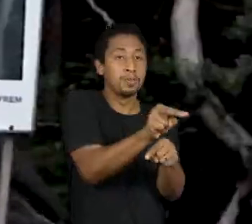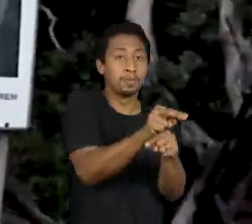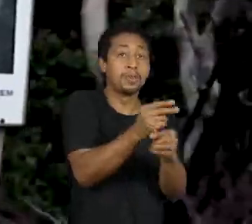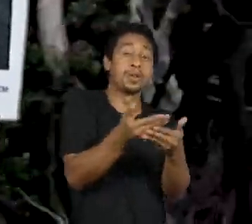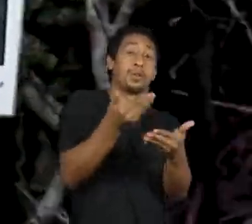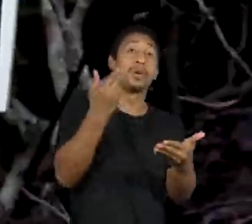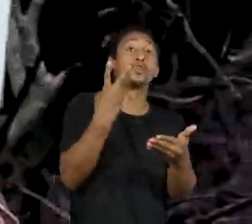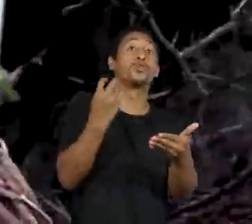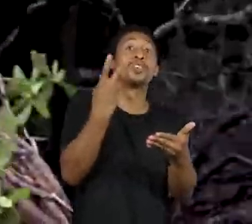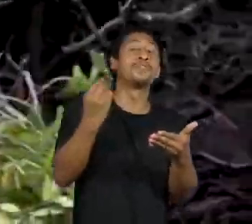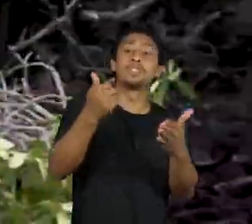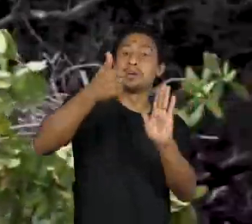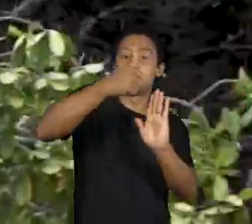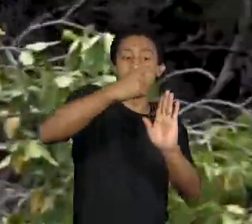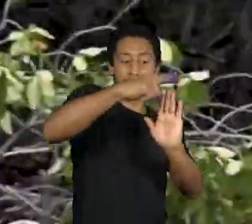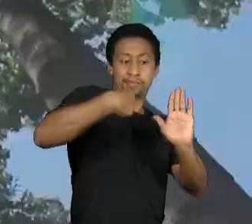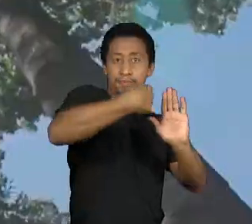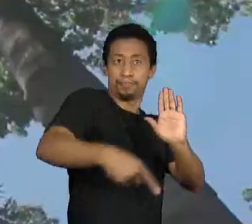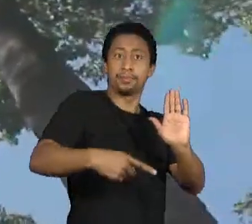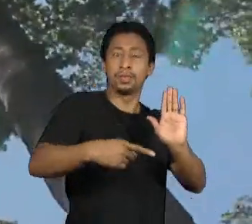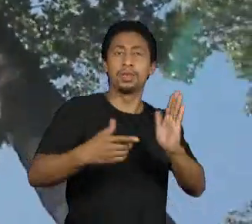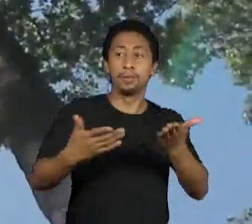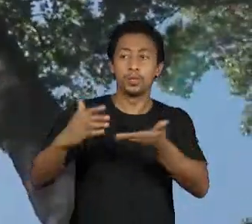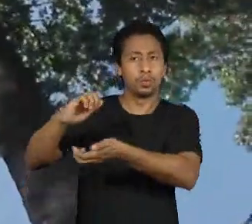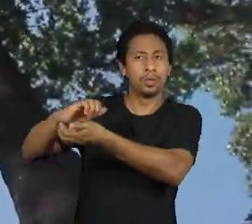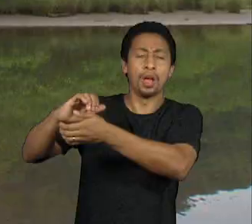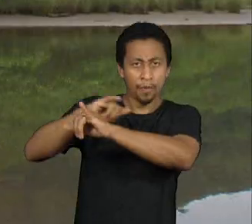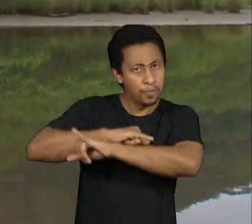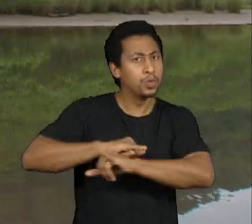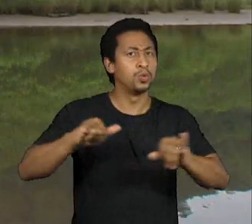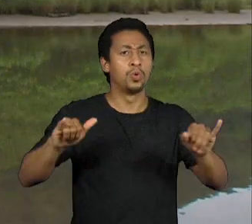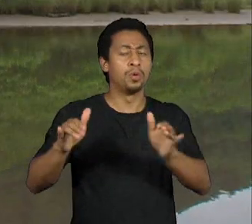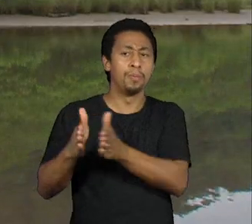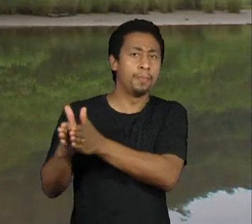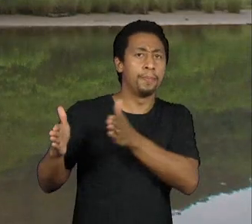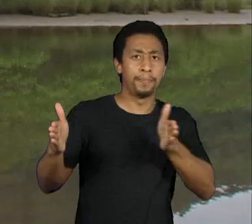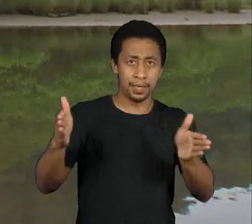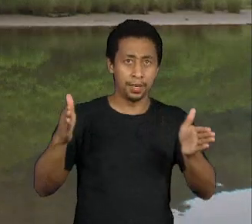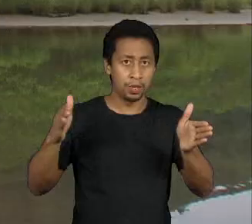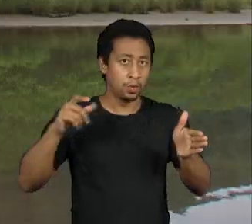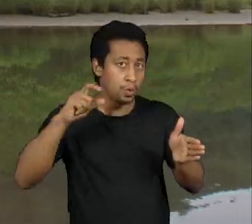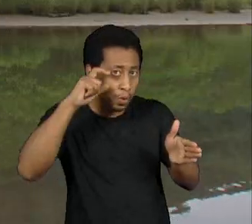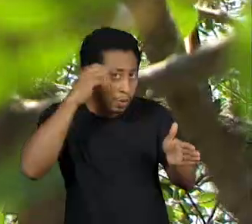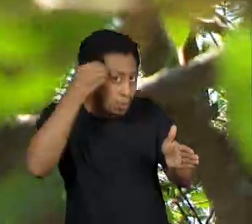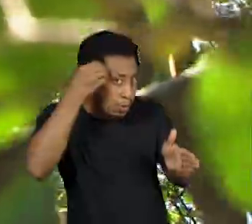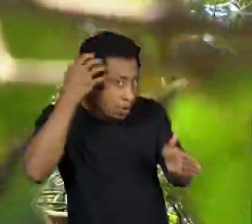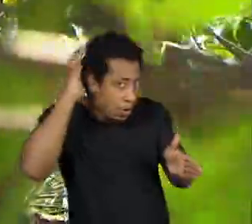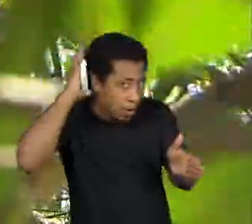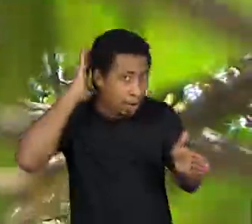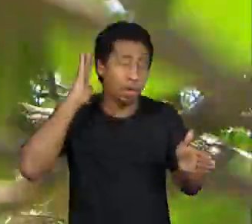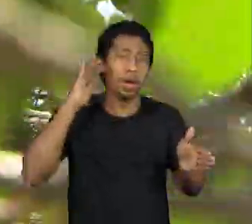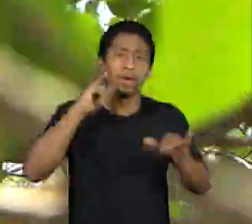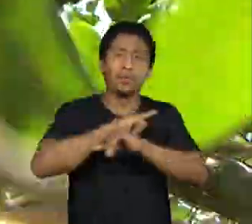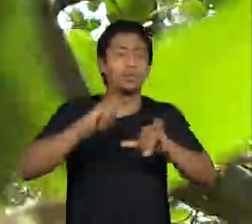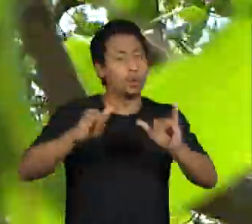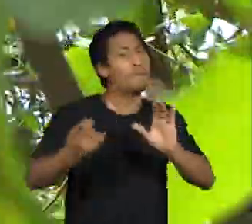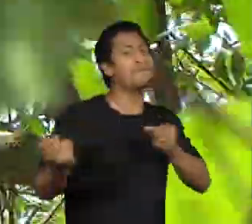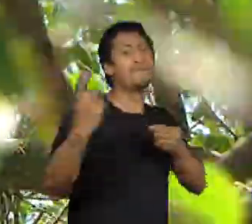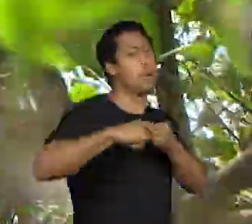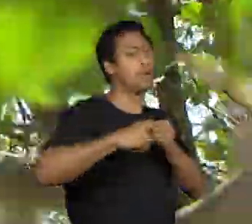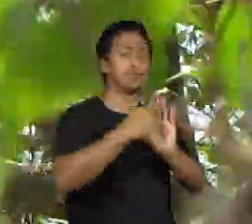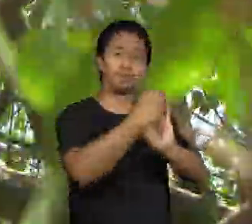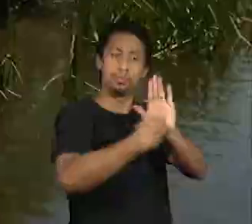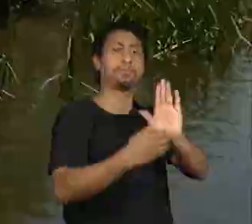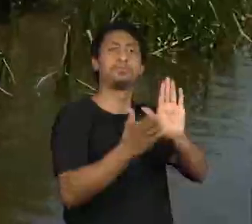decisão do Supremo anula a medida tomada na época do ex-ministro Ricardo Salles e restaura a proteção não só